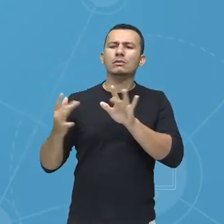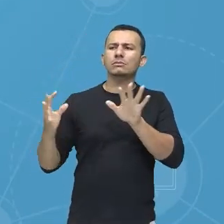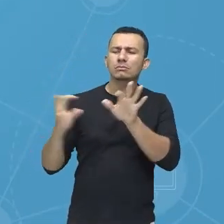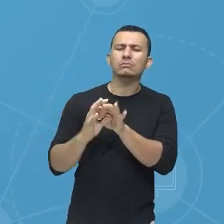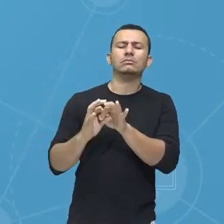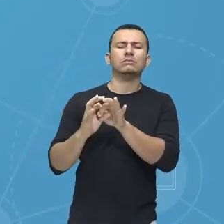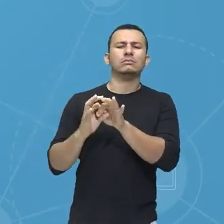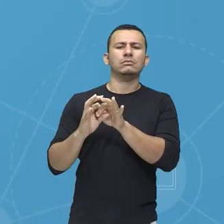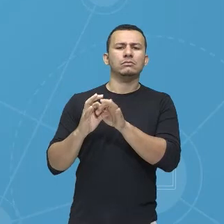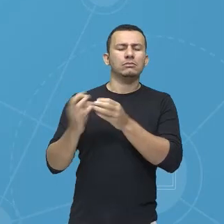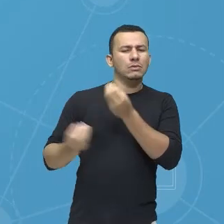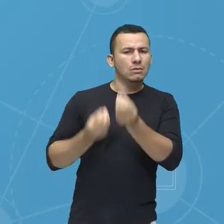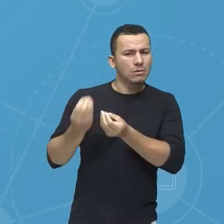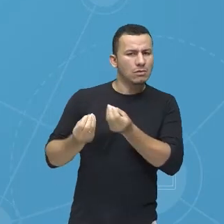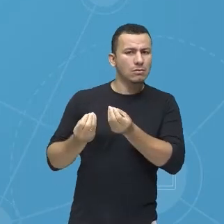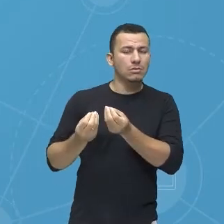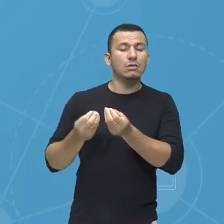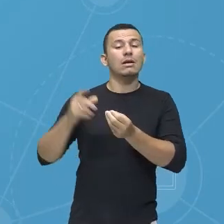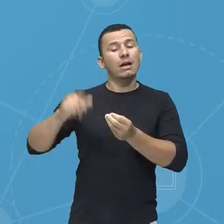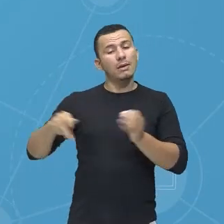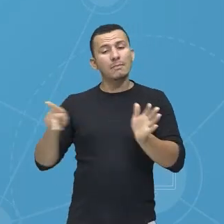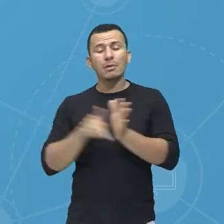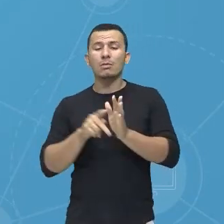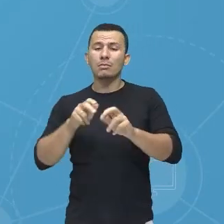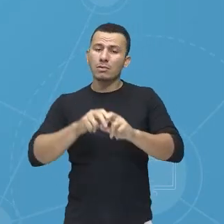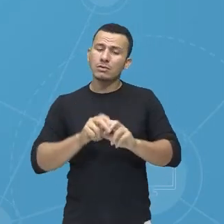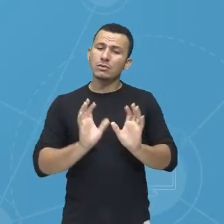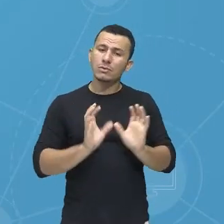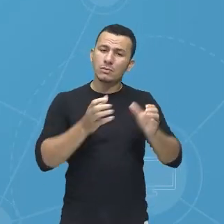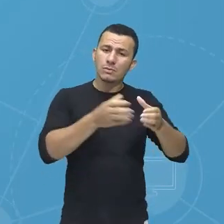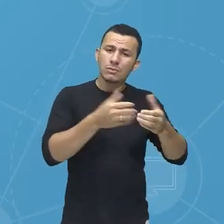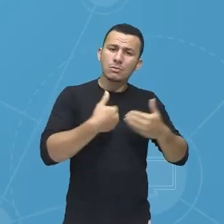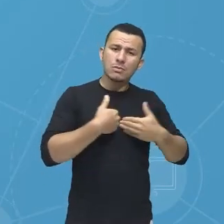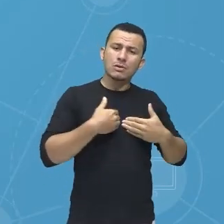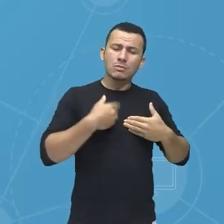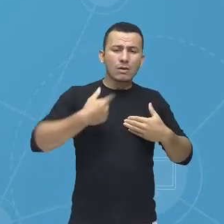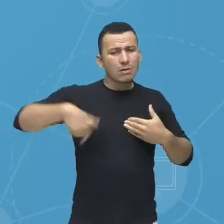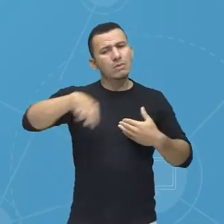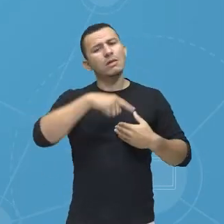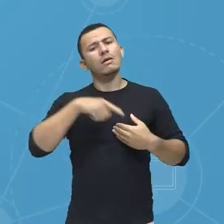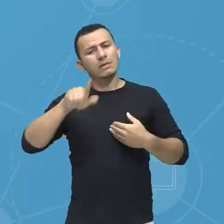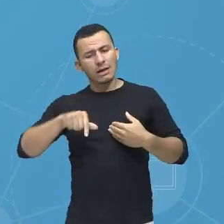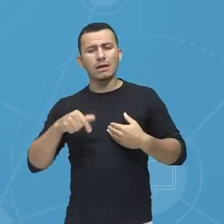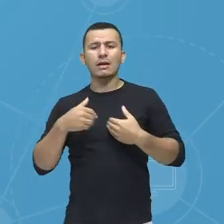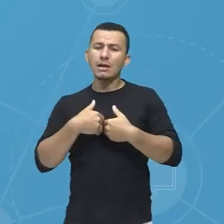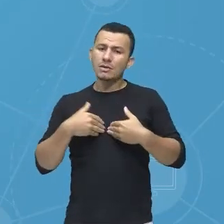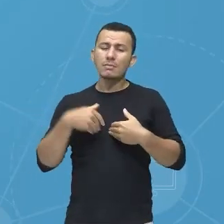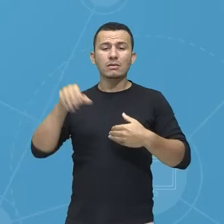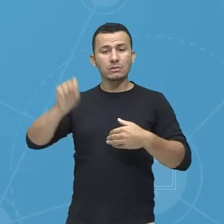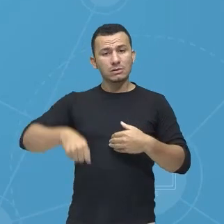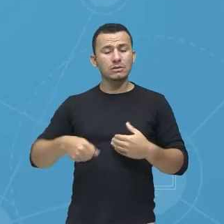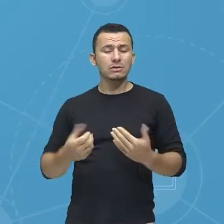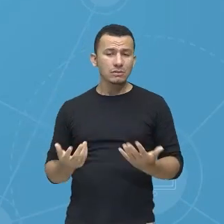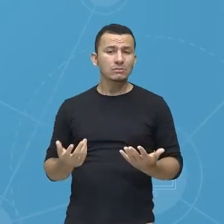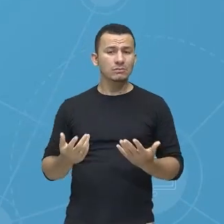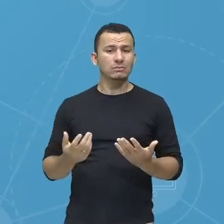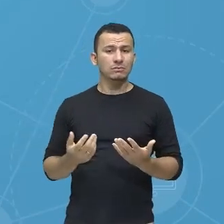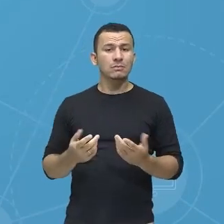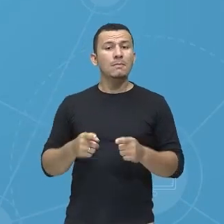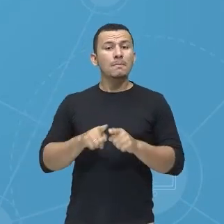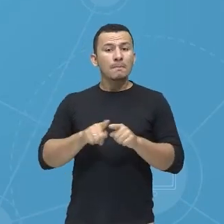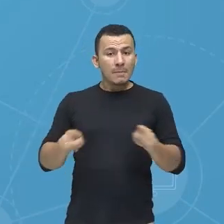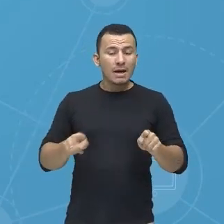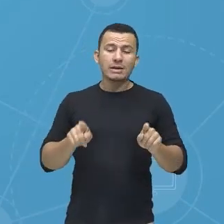nos encaixamos no reino animal? Somos animais, não tem como dizer que não somos, mas